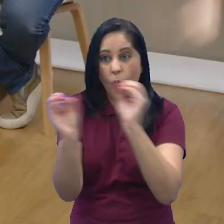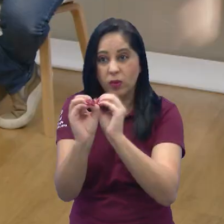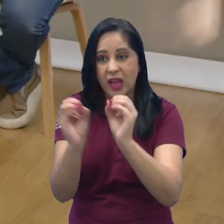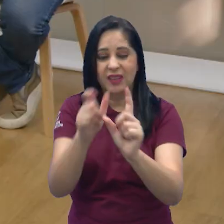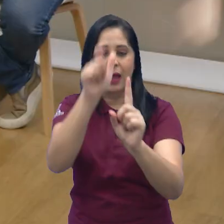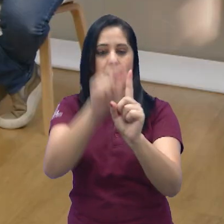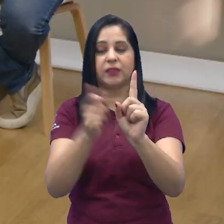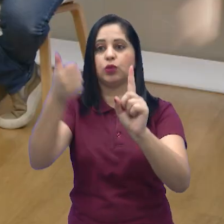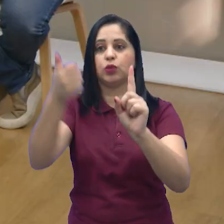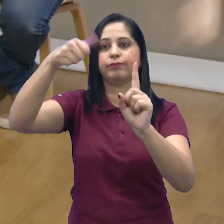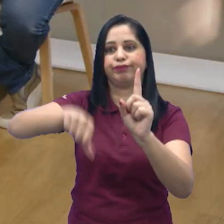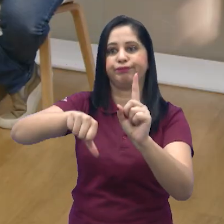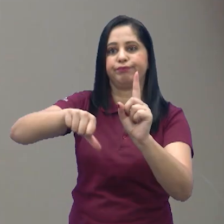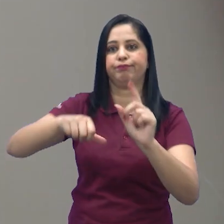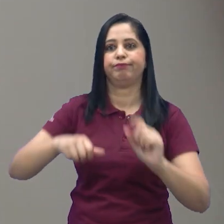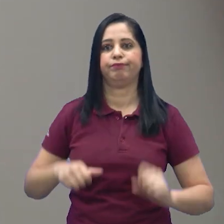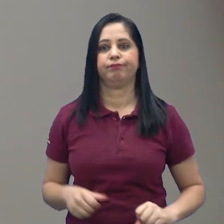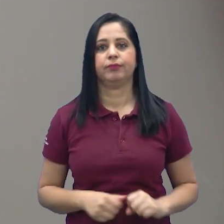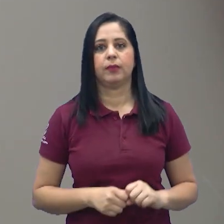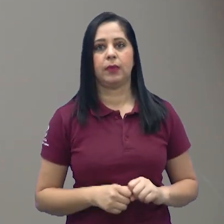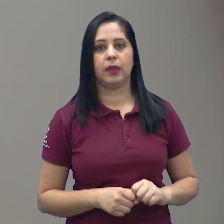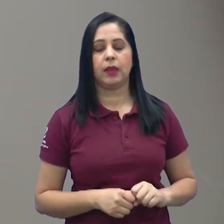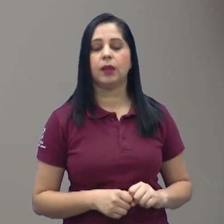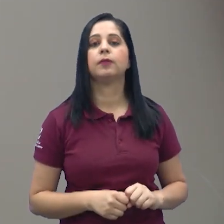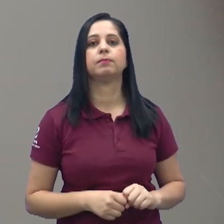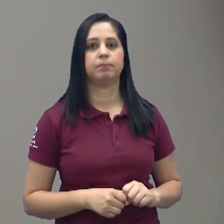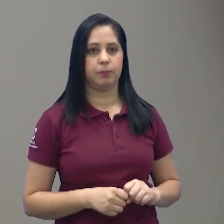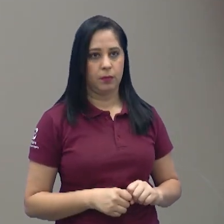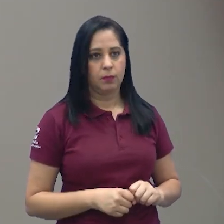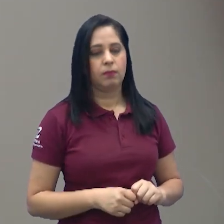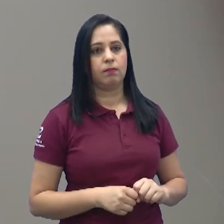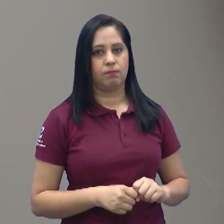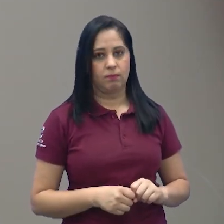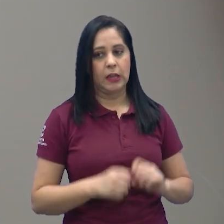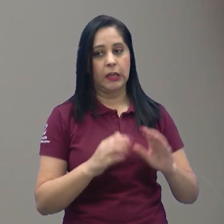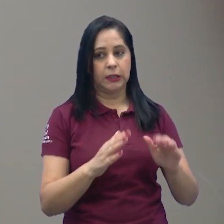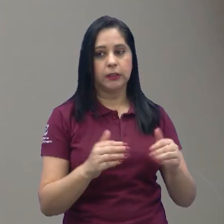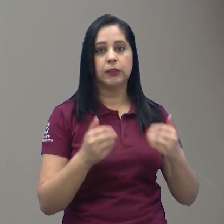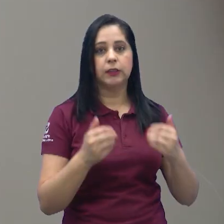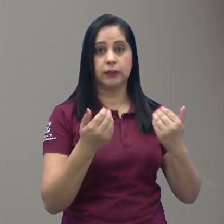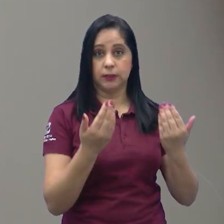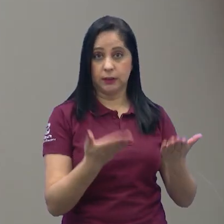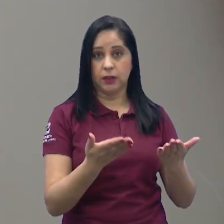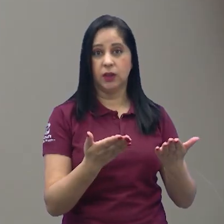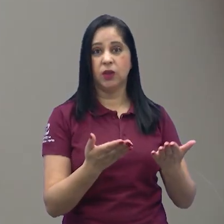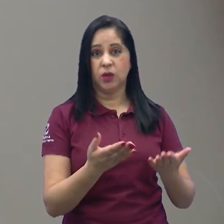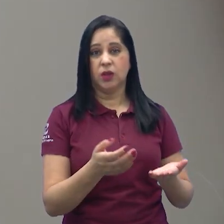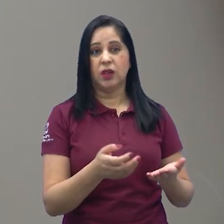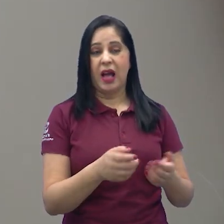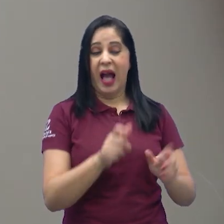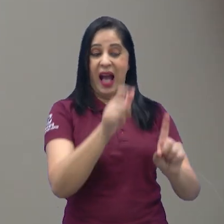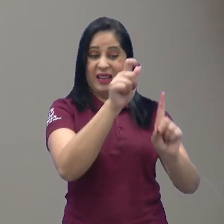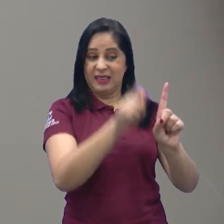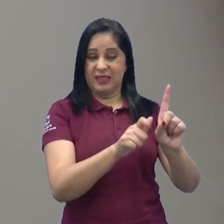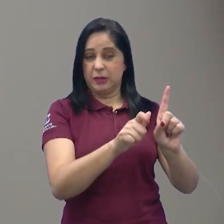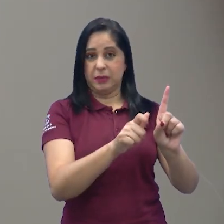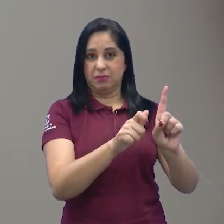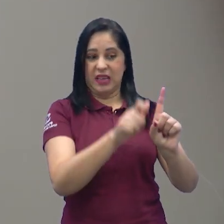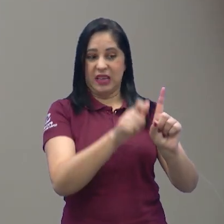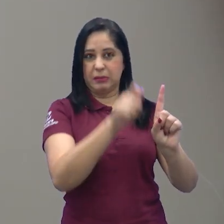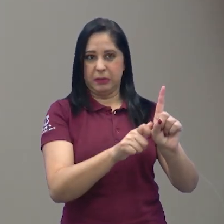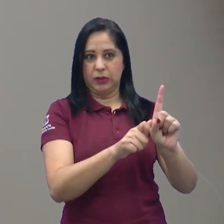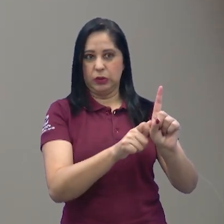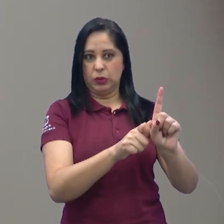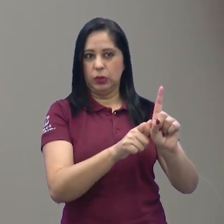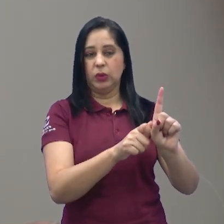André, a gente pode falar então que a desinformação é um dos grandes, o que atrapalha muito o tratamento dos familiares e do